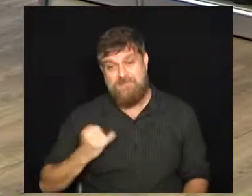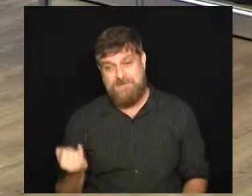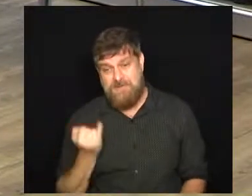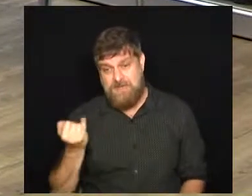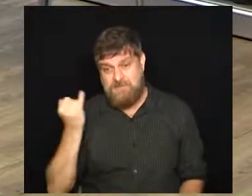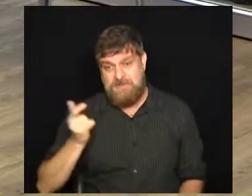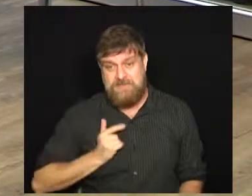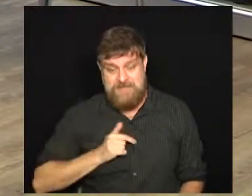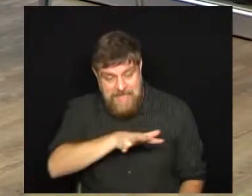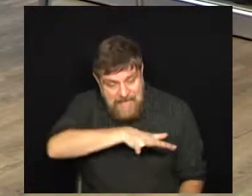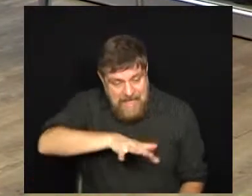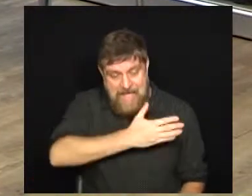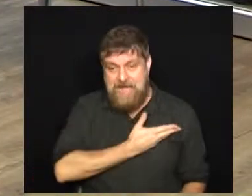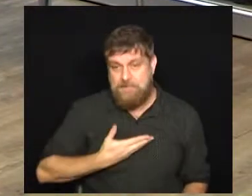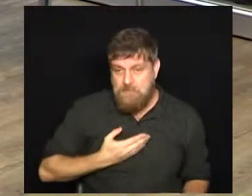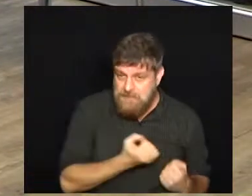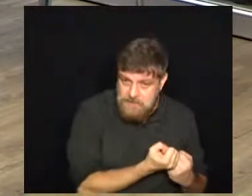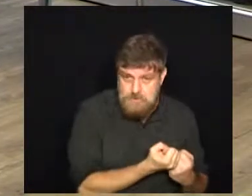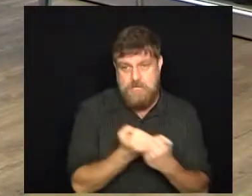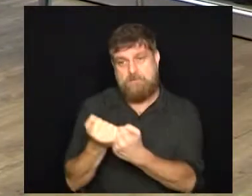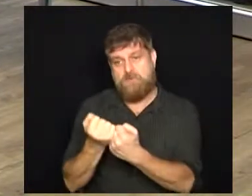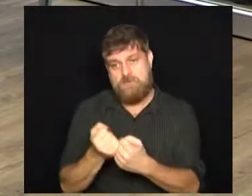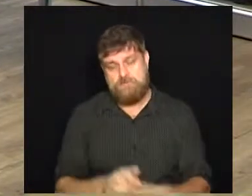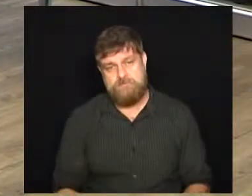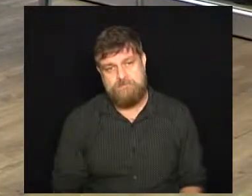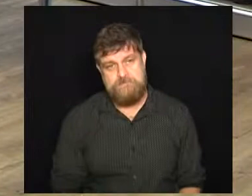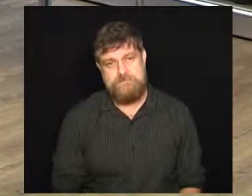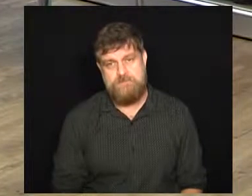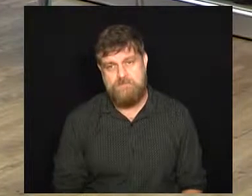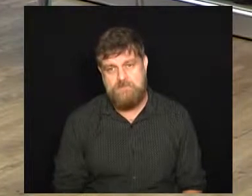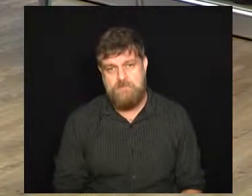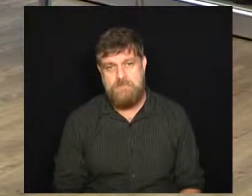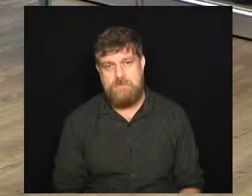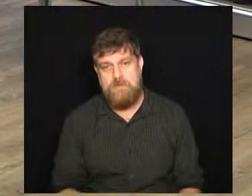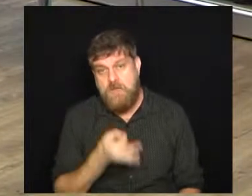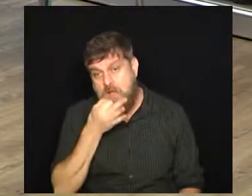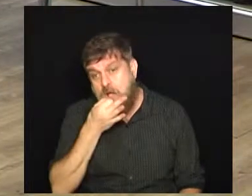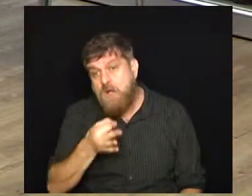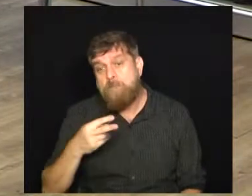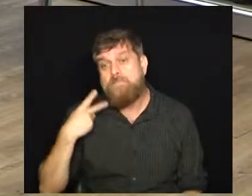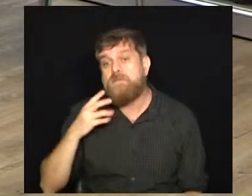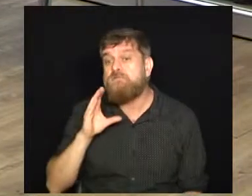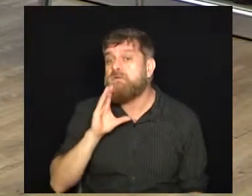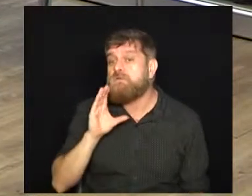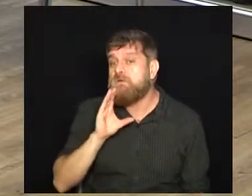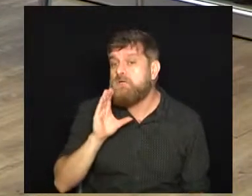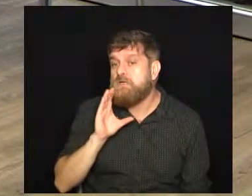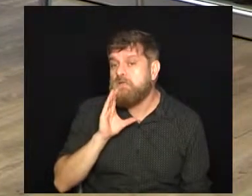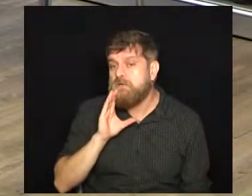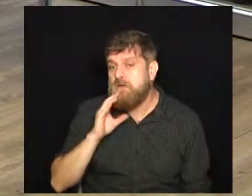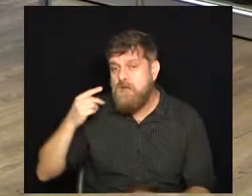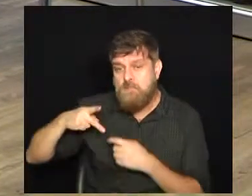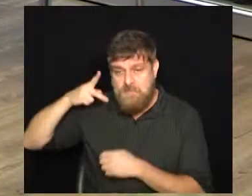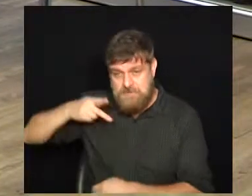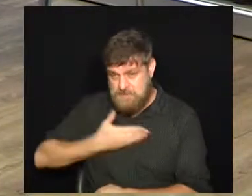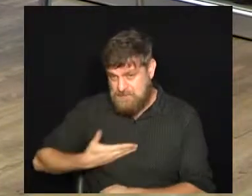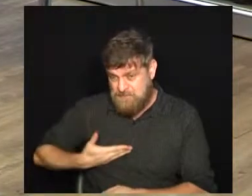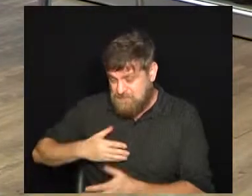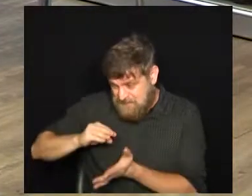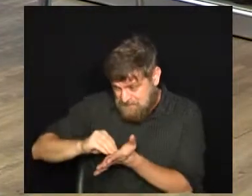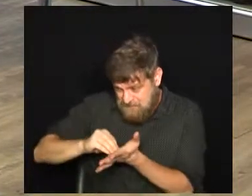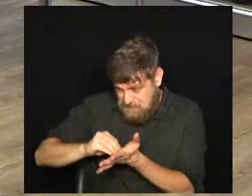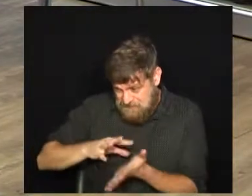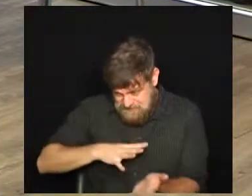dos serviços públicos em geral. E na opinião do senhor, vereador, falta essa política pública, principalmente